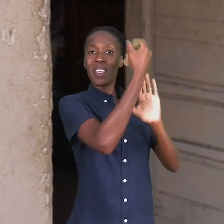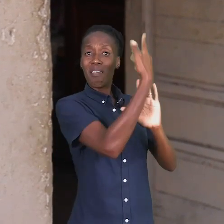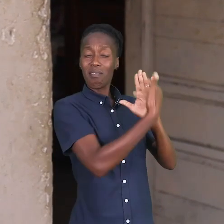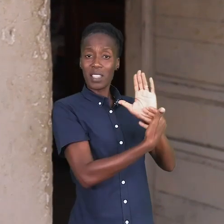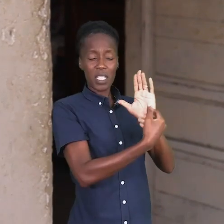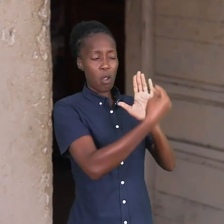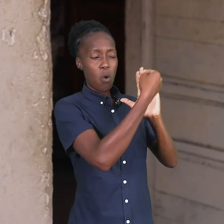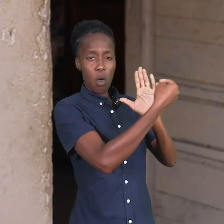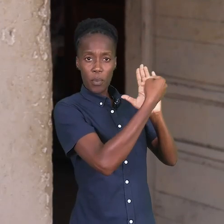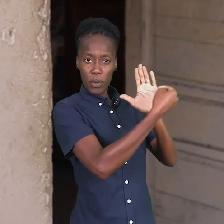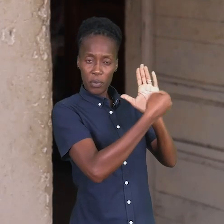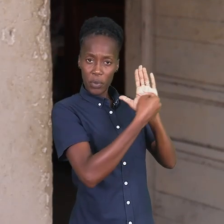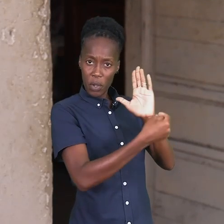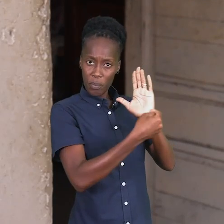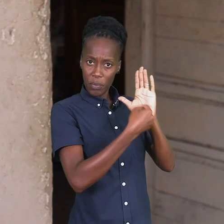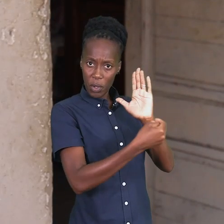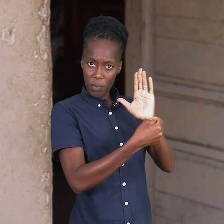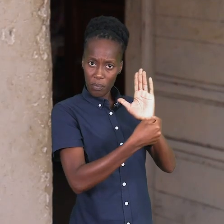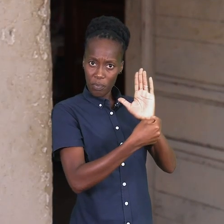que deviam